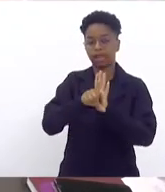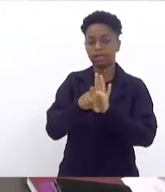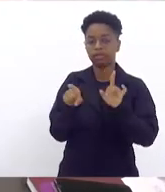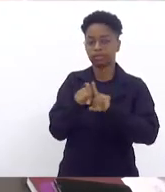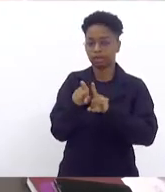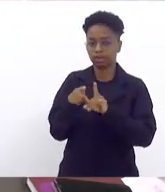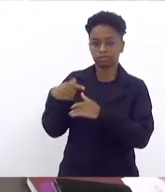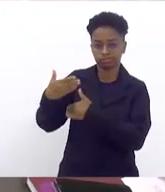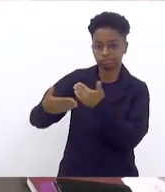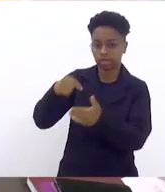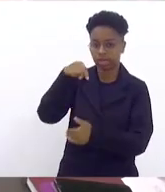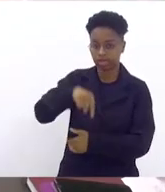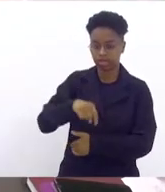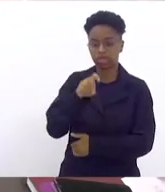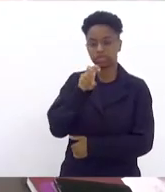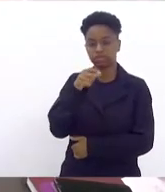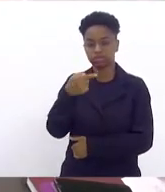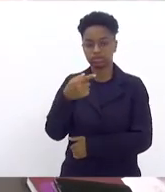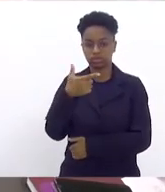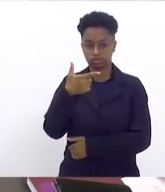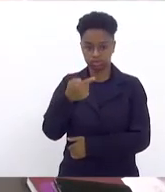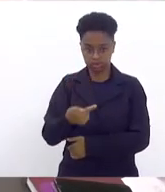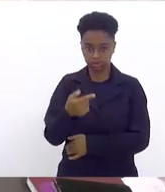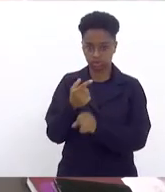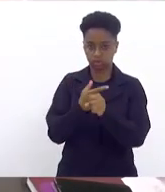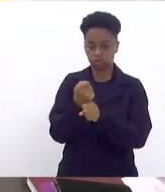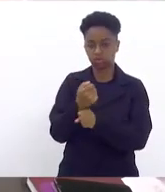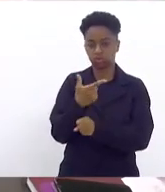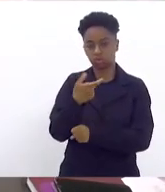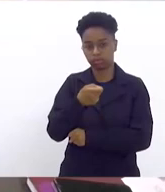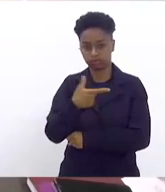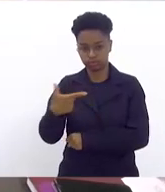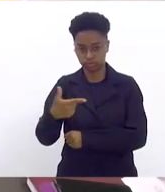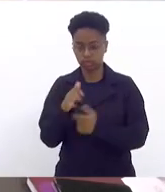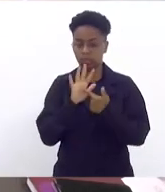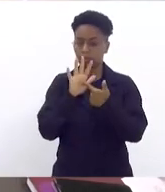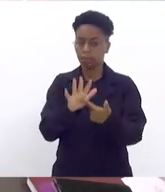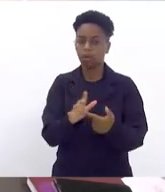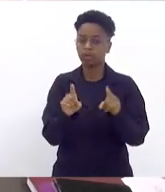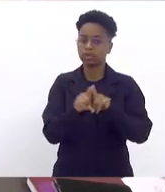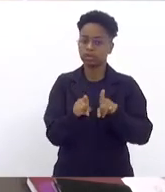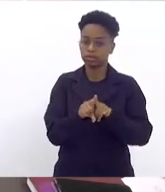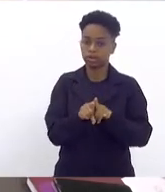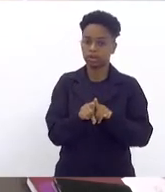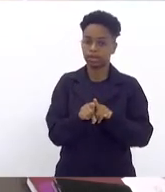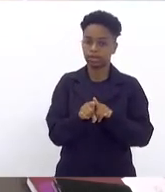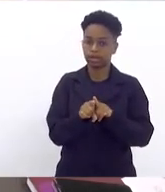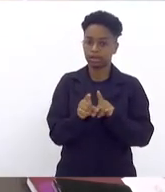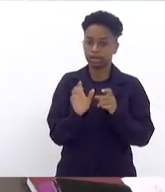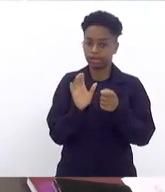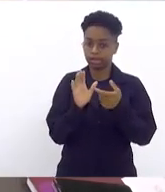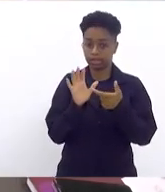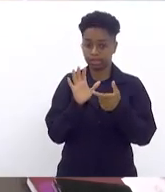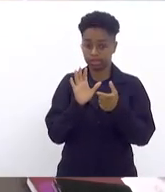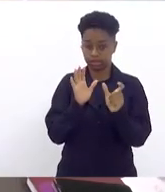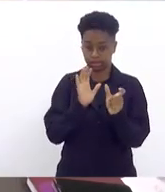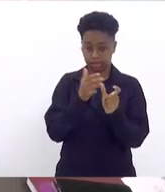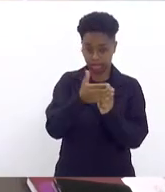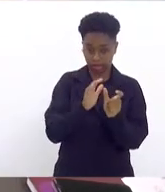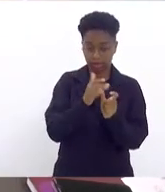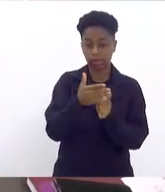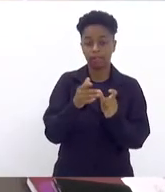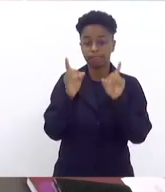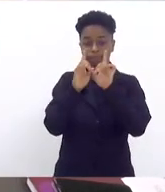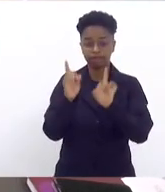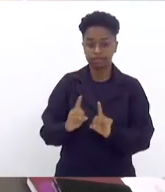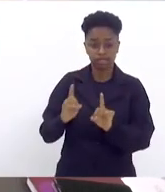que é o 5727 de 2022, que fala também, usa a terminologia deficiências